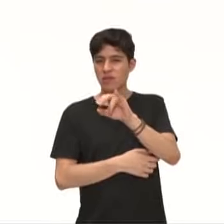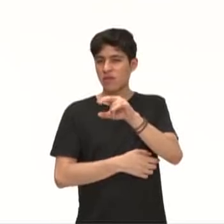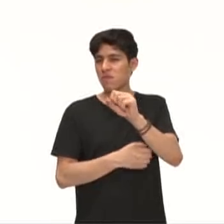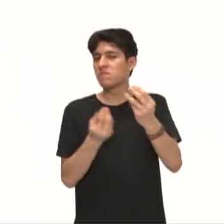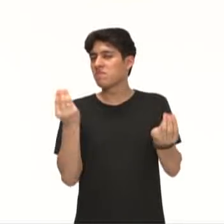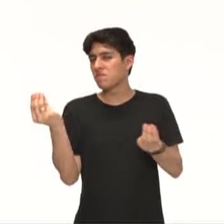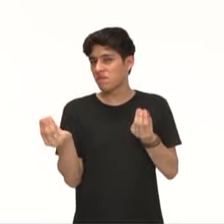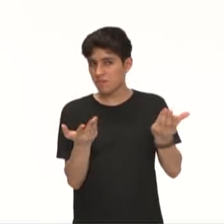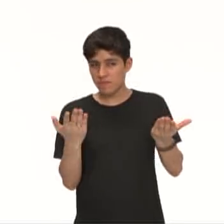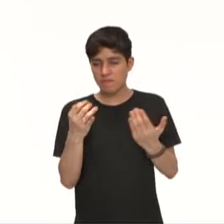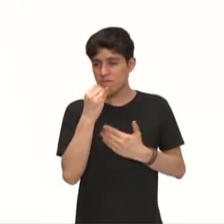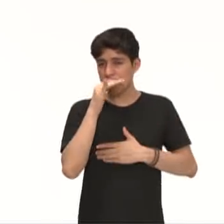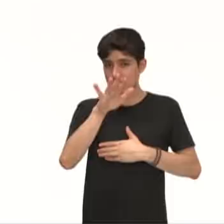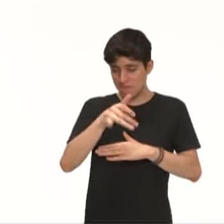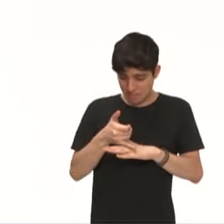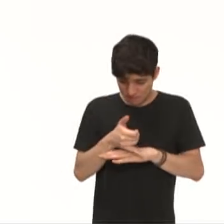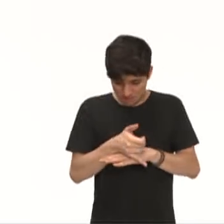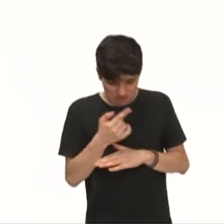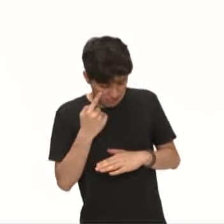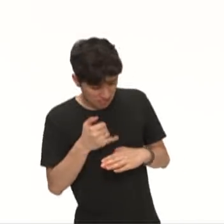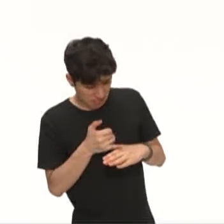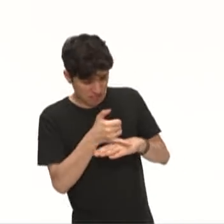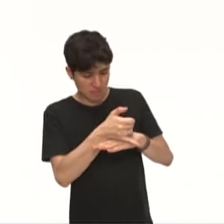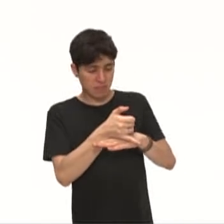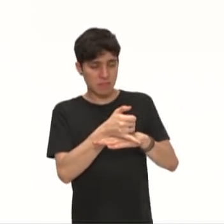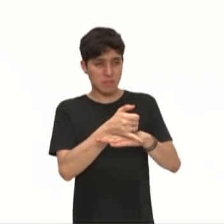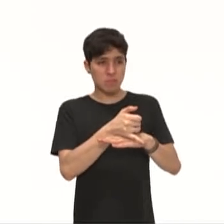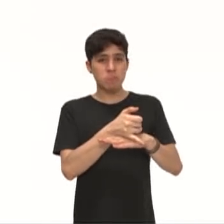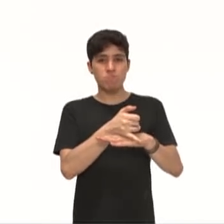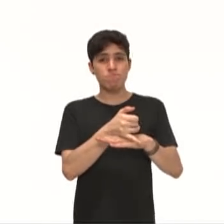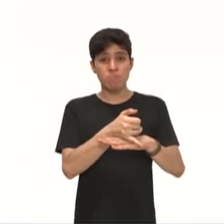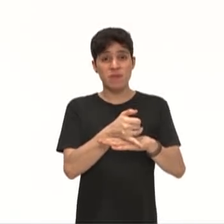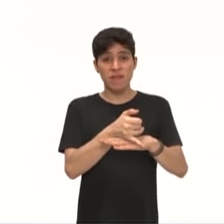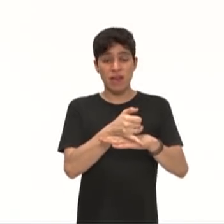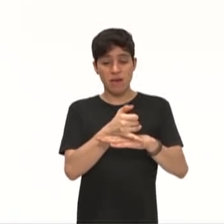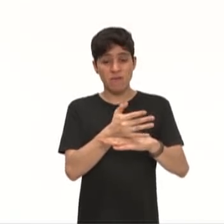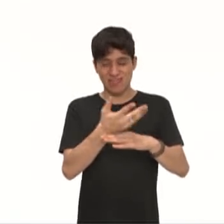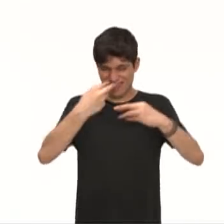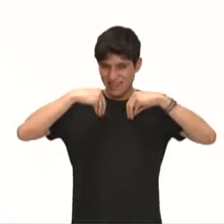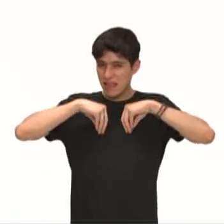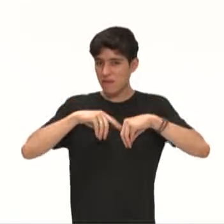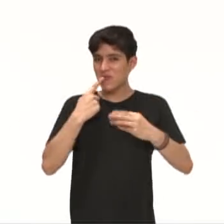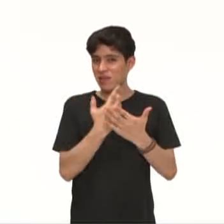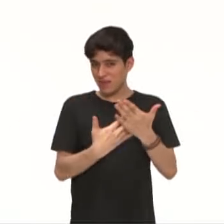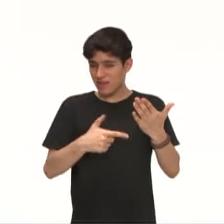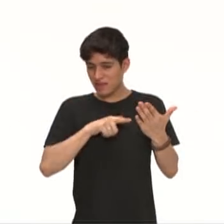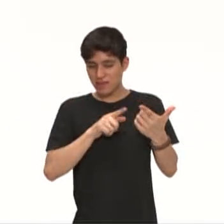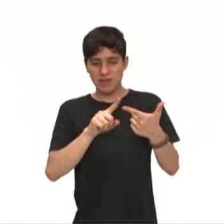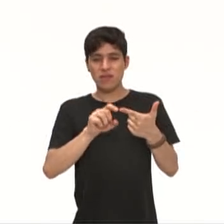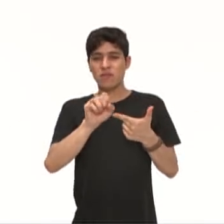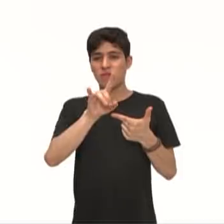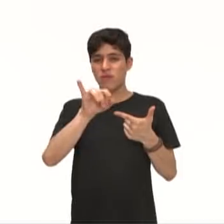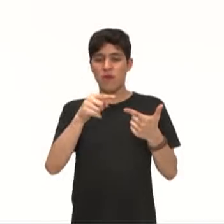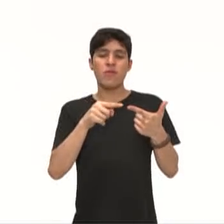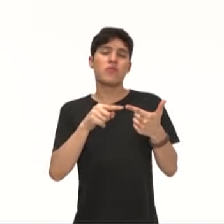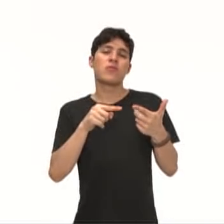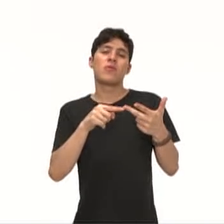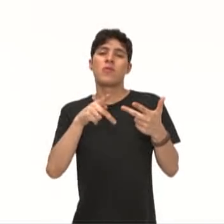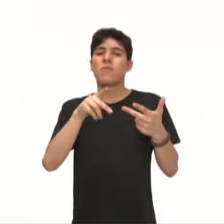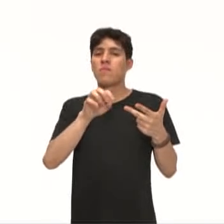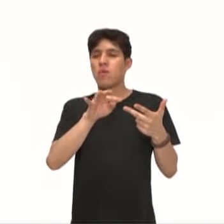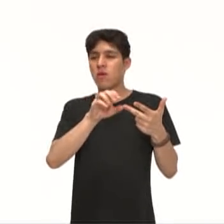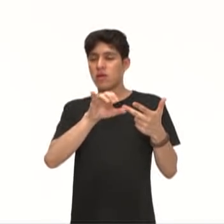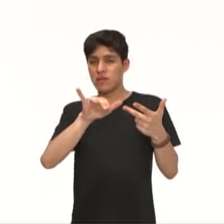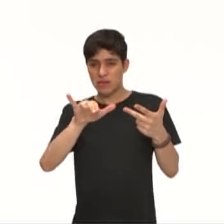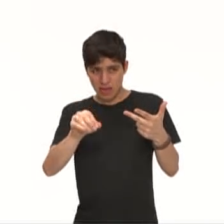Por exemplo, o ferro, constituindo a hemoglobina do nosso sangue, o sódio e o potássio, presente nos fluidos